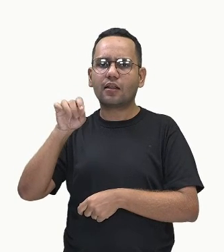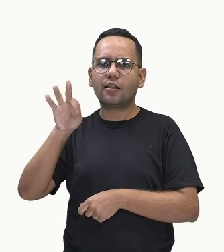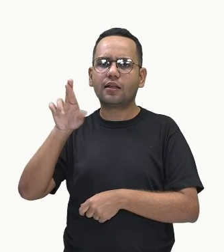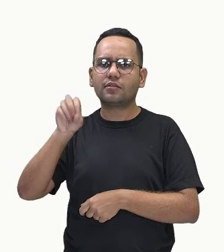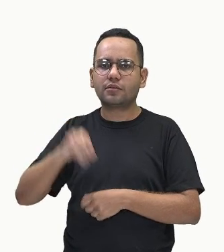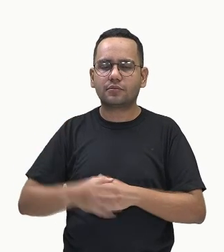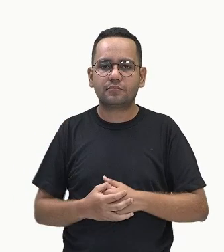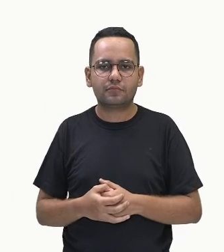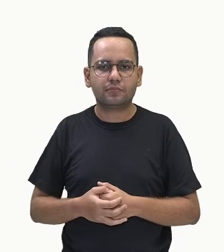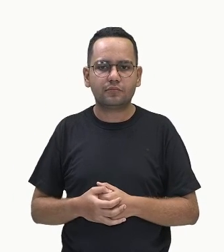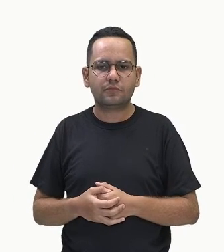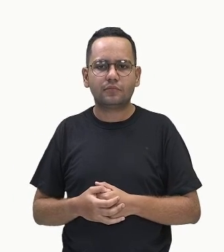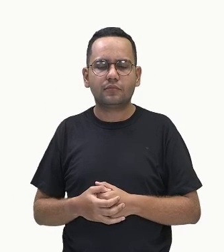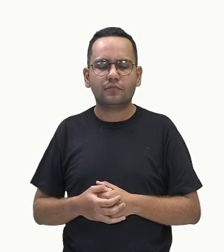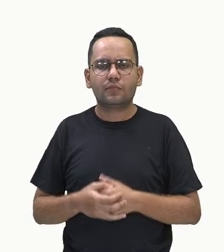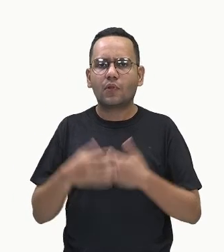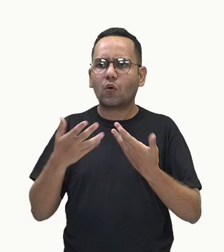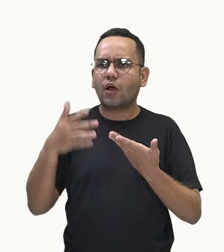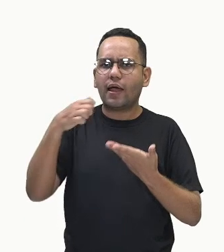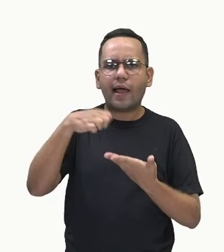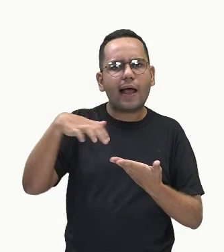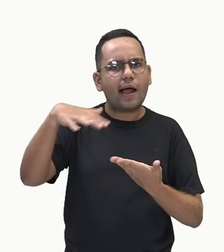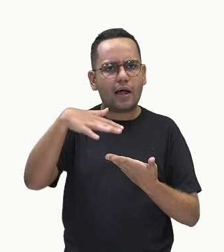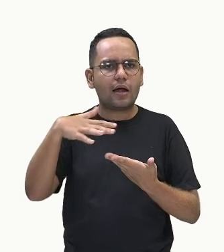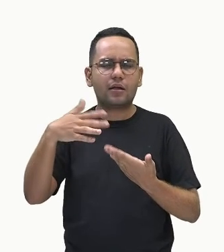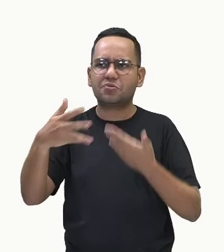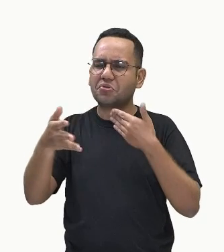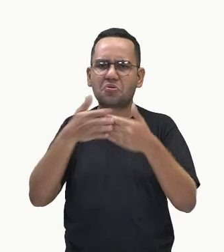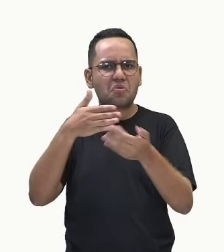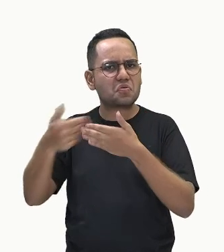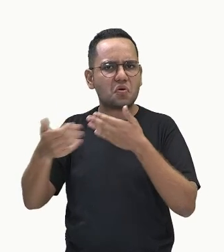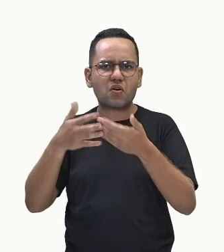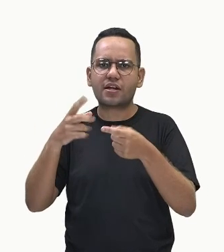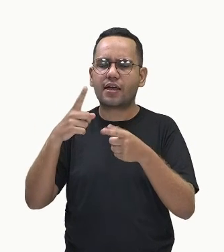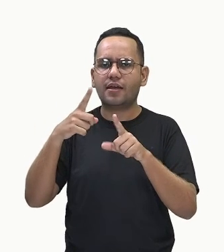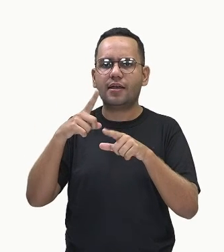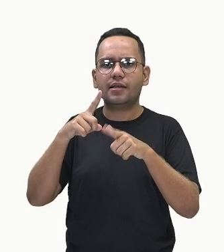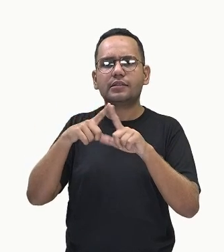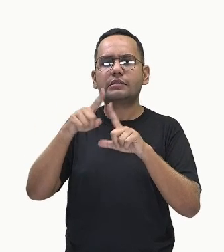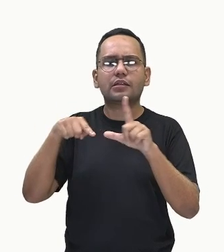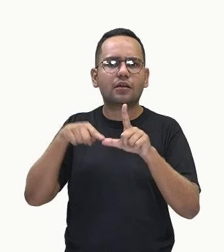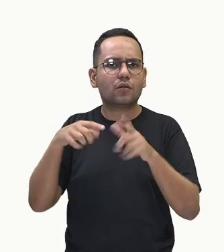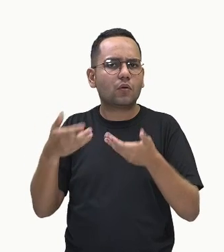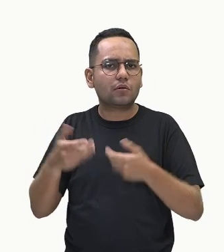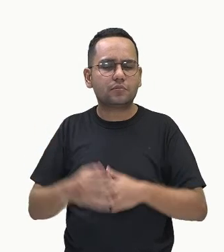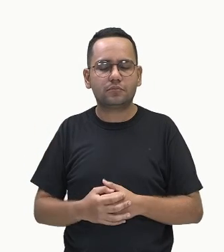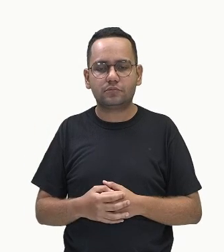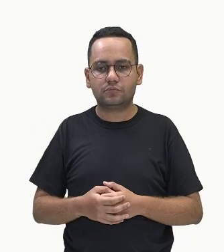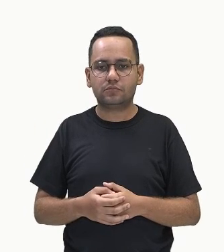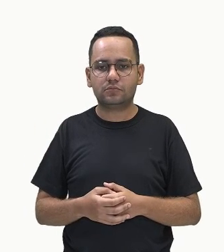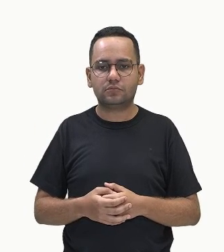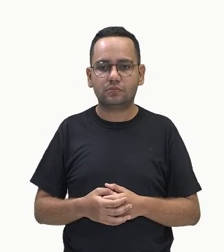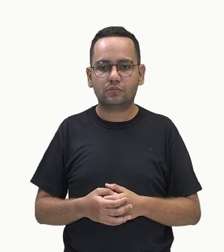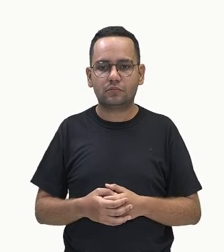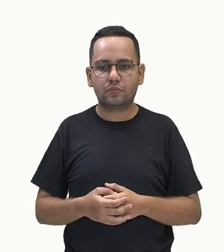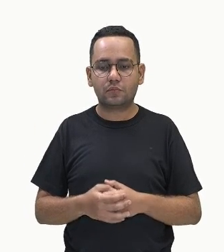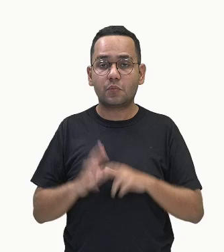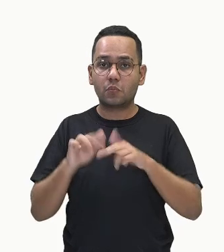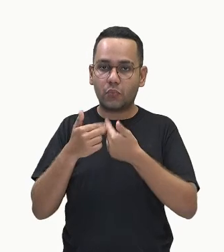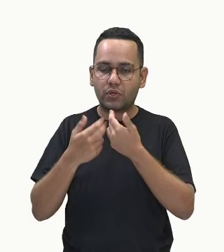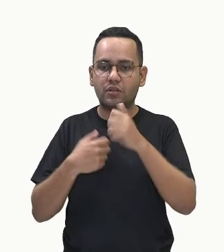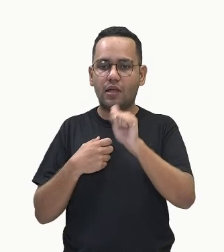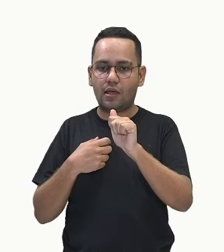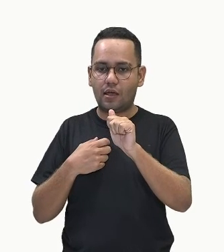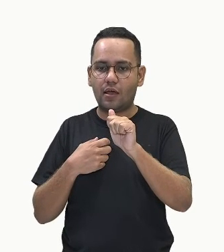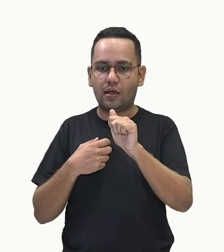triângulo equilátero ou de qualquer triângulo? Qual é a área de qualquer triângulo? Nós sabemos que a área de um triângulo é